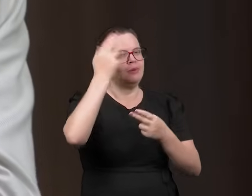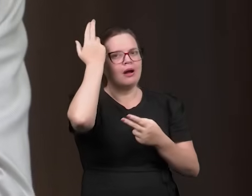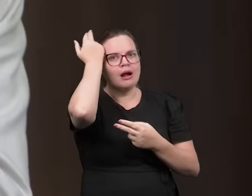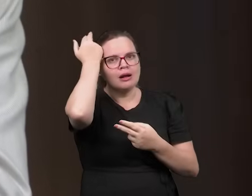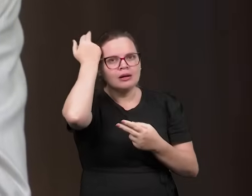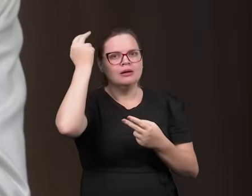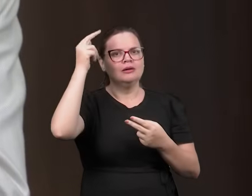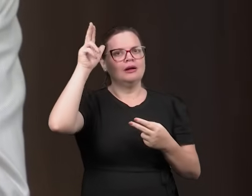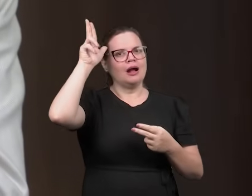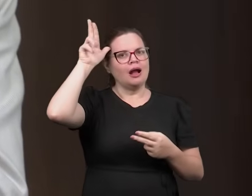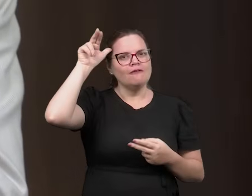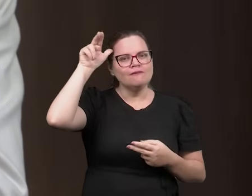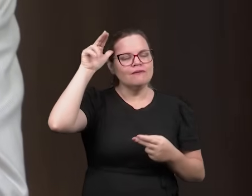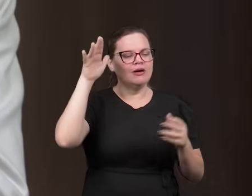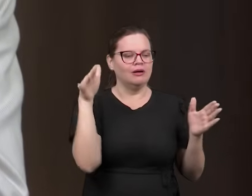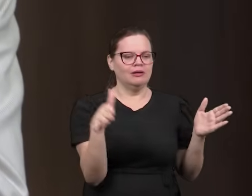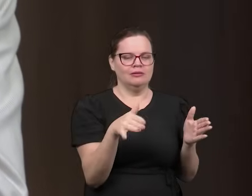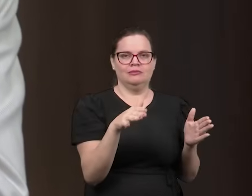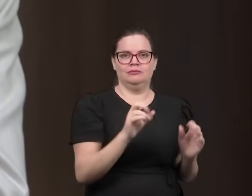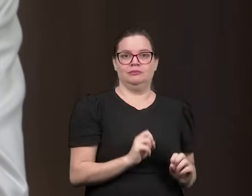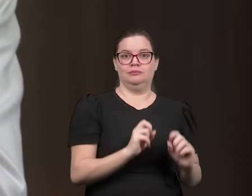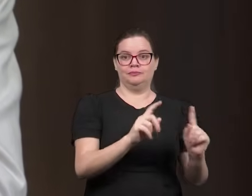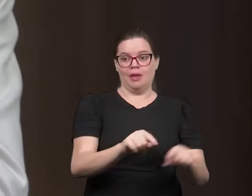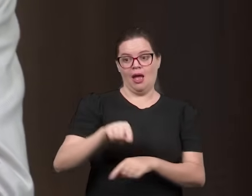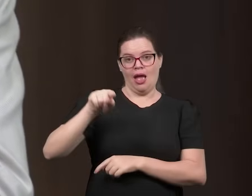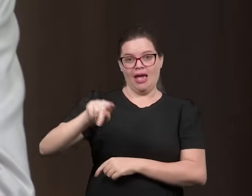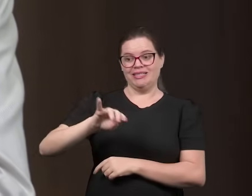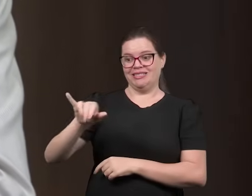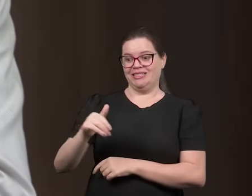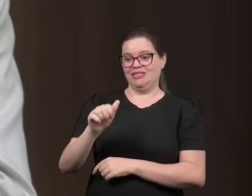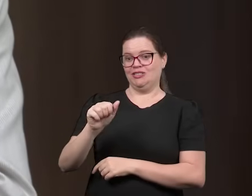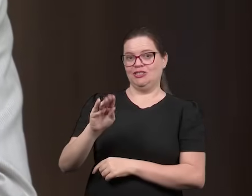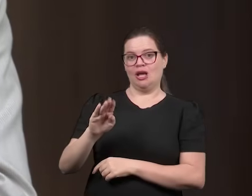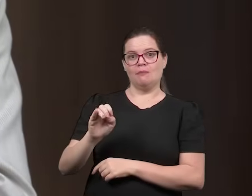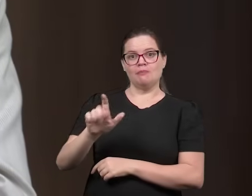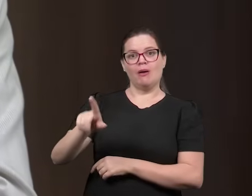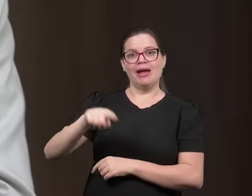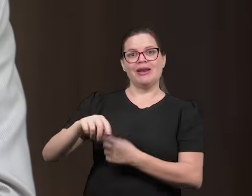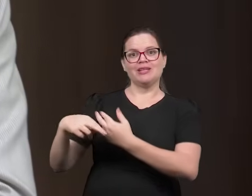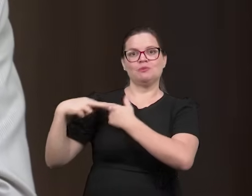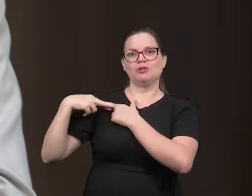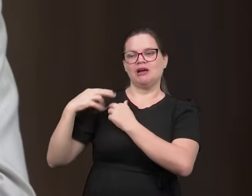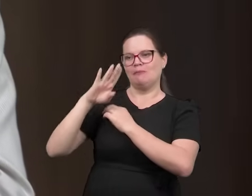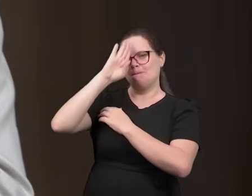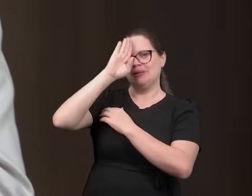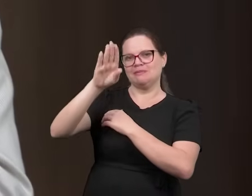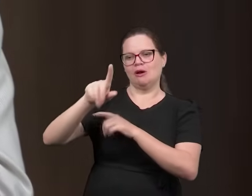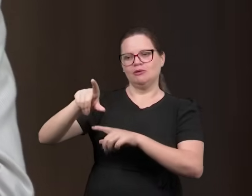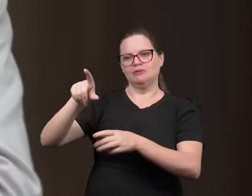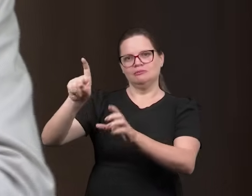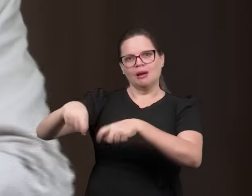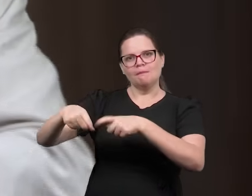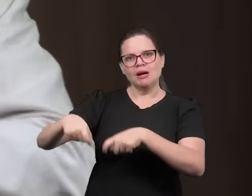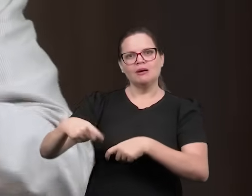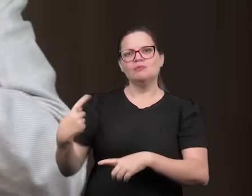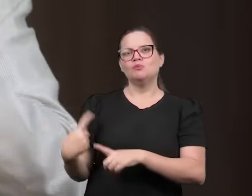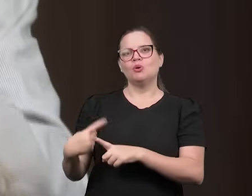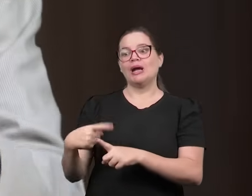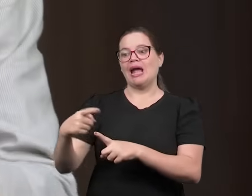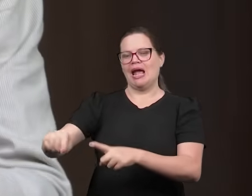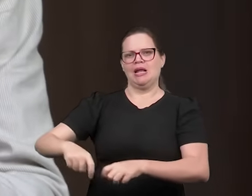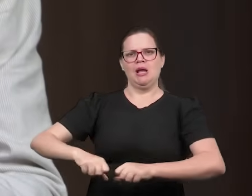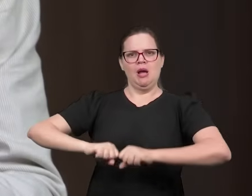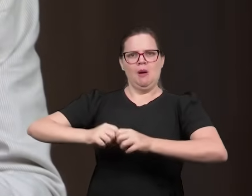Ele vai transformar. Ele é visionário por quê? Ele que é o pai da pecuária no sentido de criar